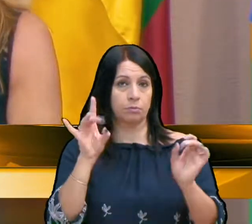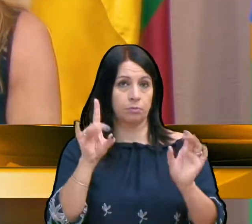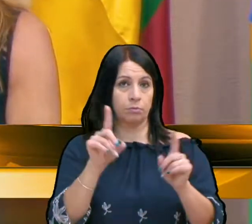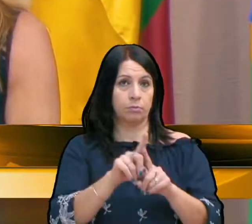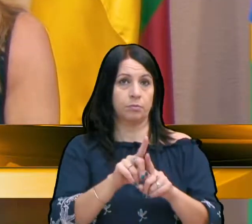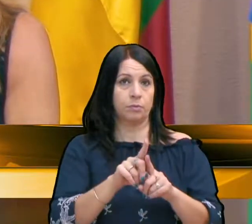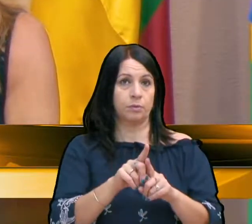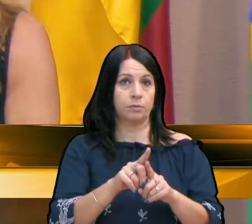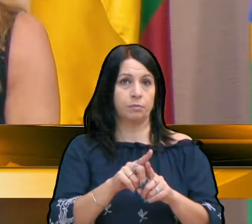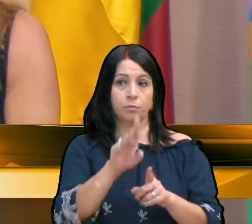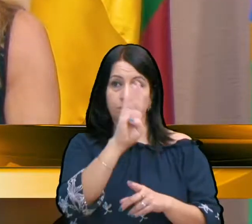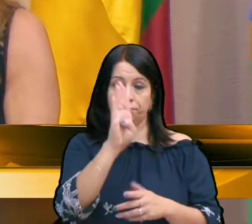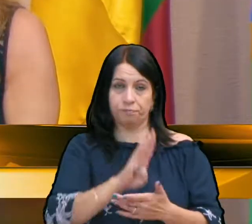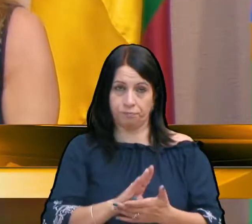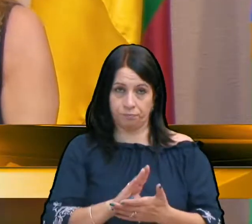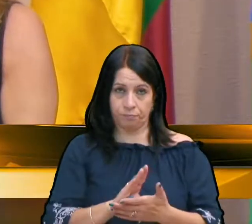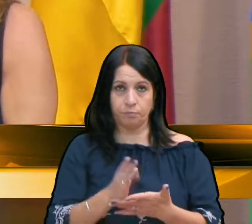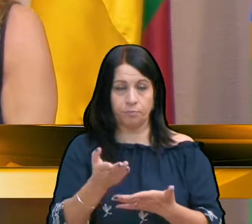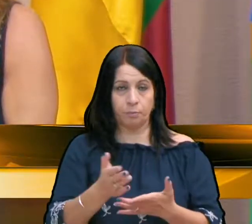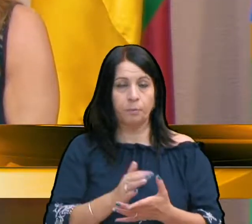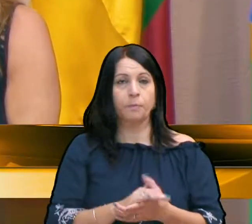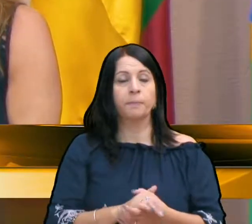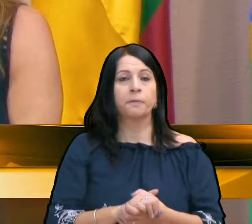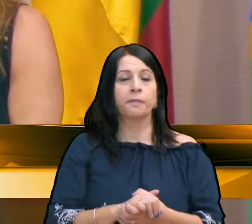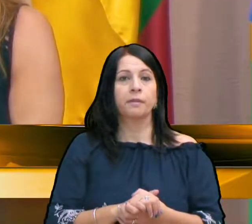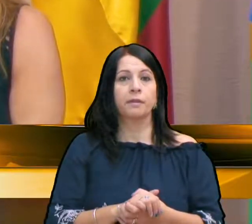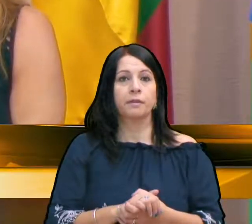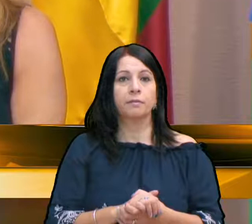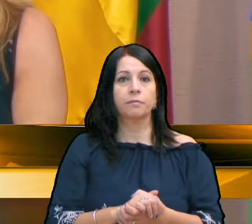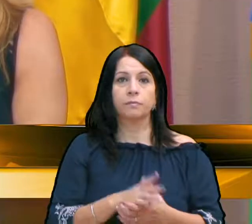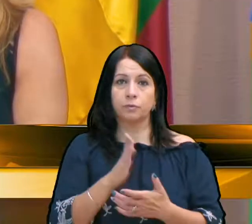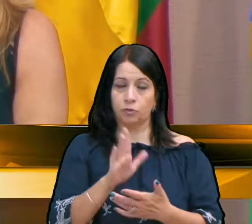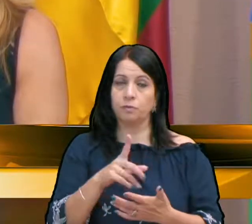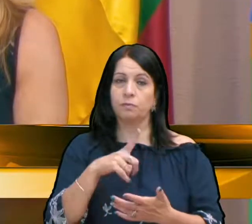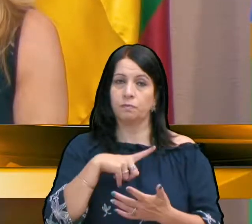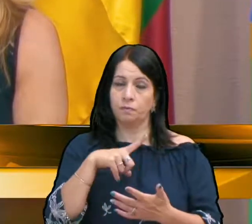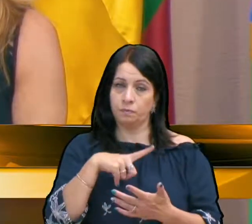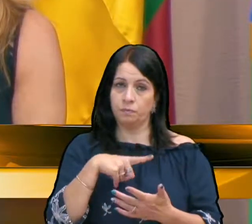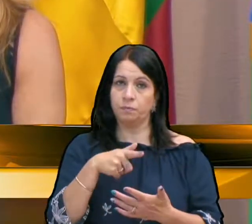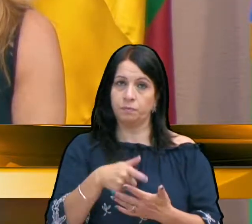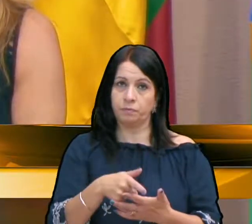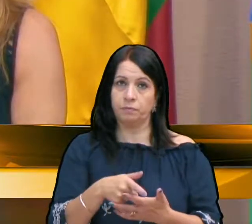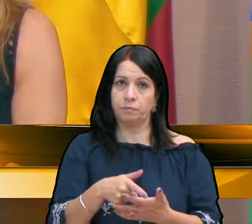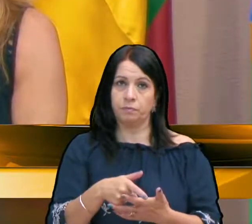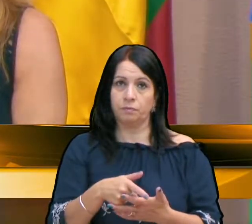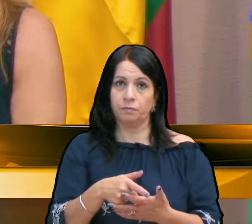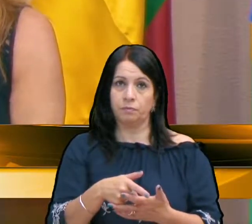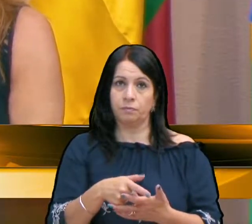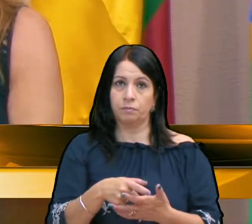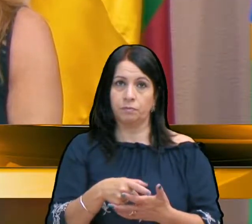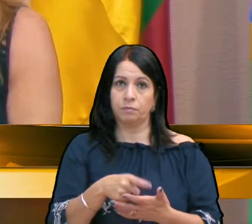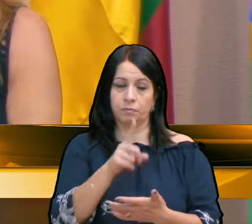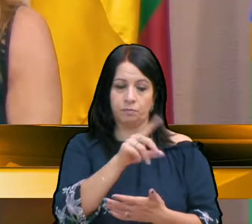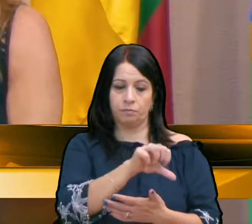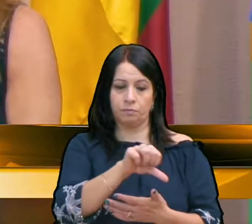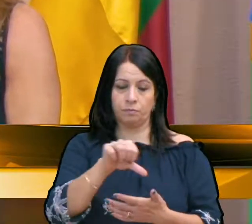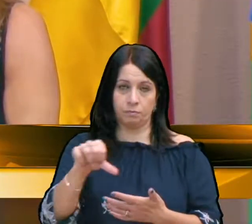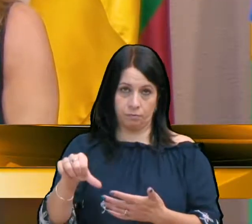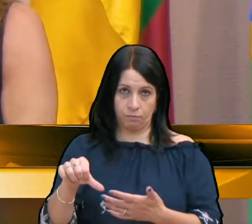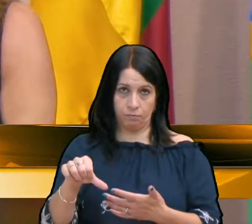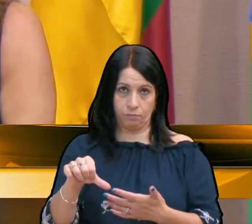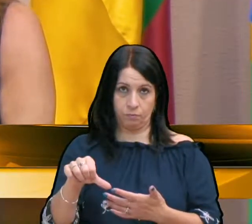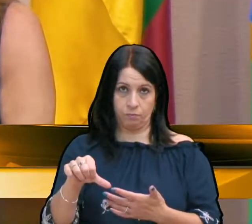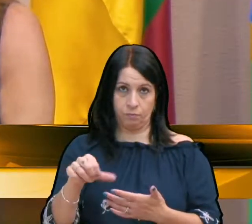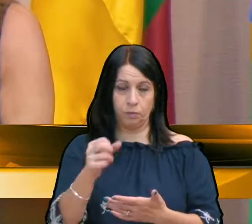no cenário nacional, né, nós já possuímos, então, desde 99, de